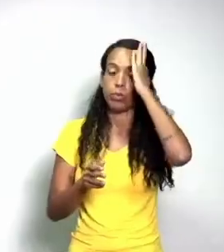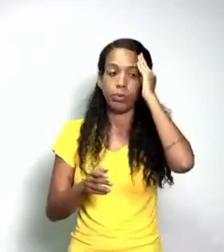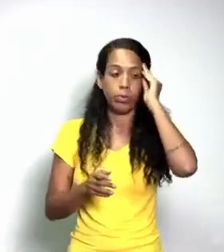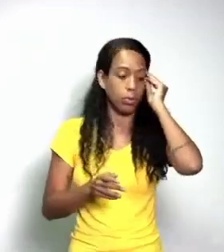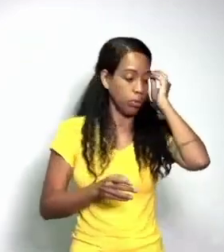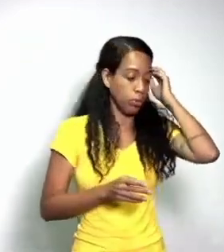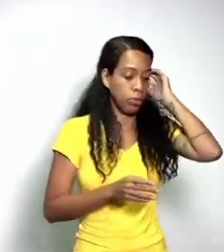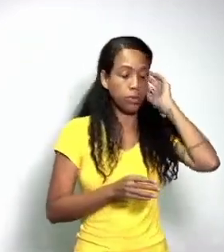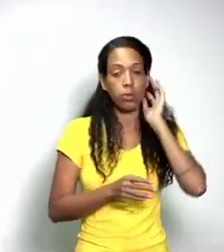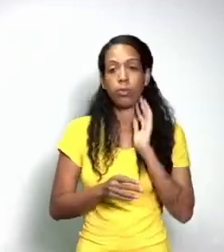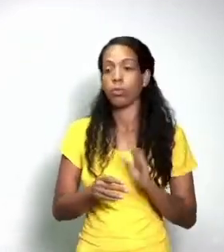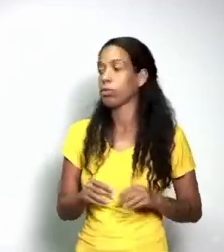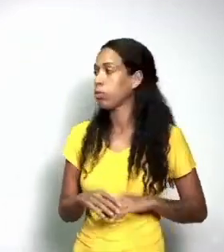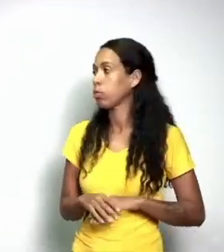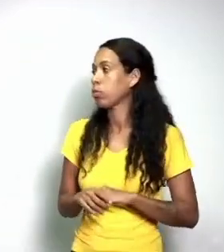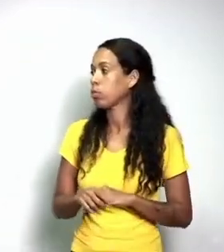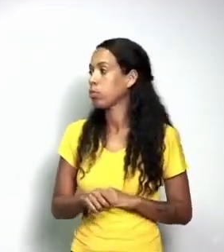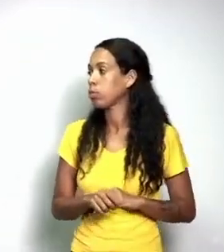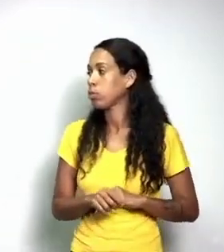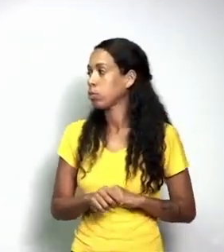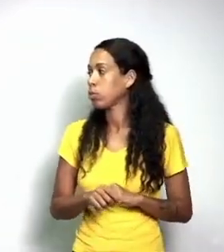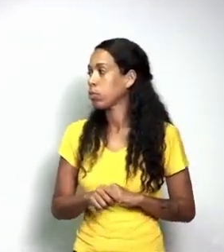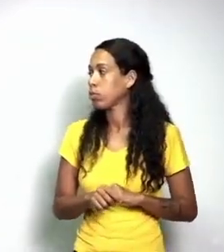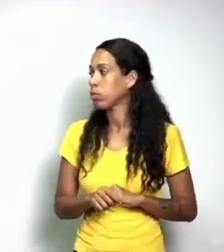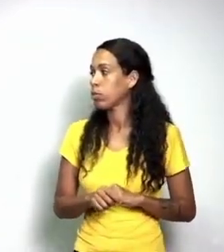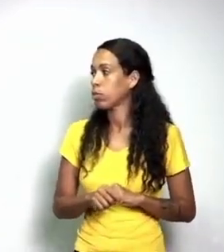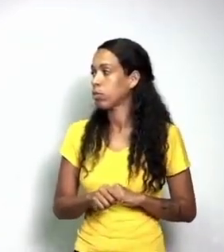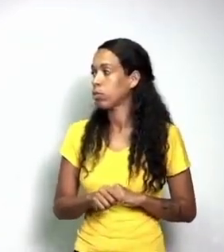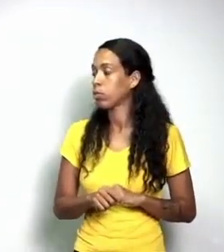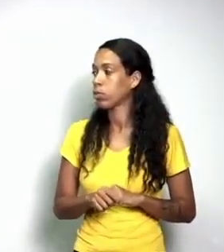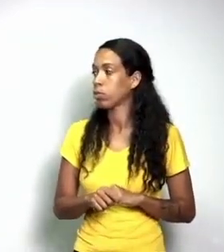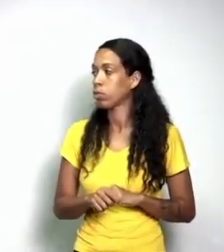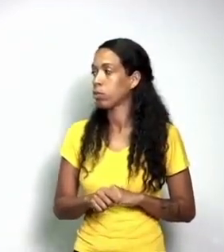Isso. É, ok?